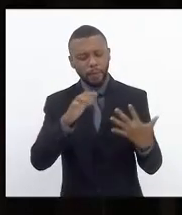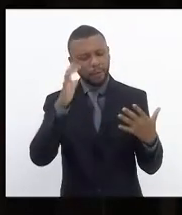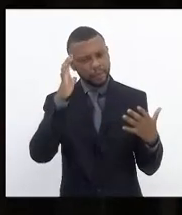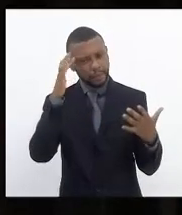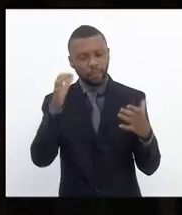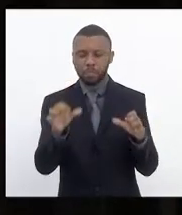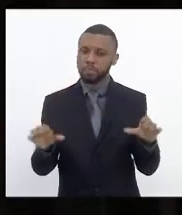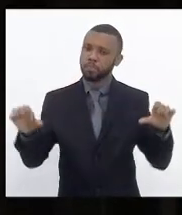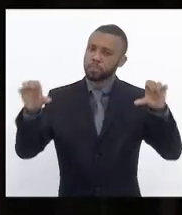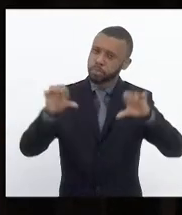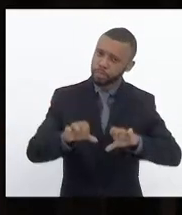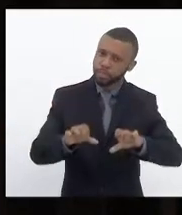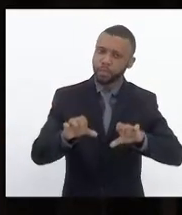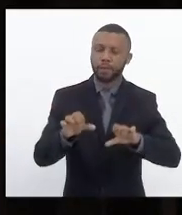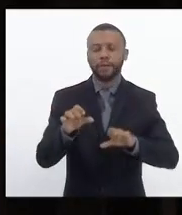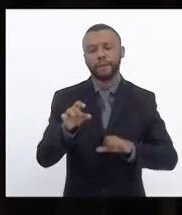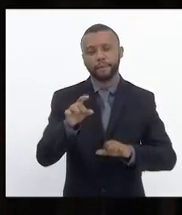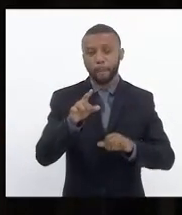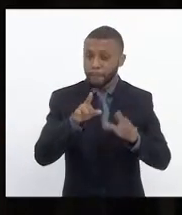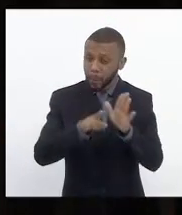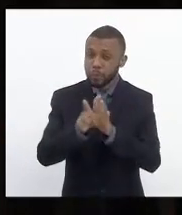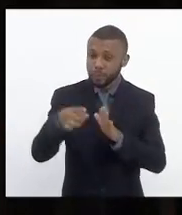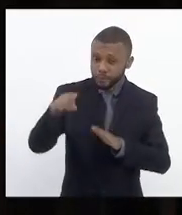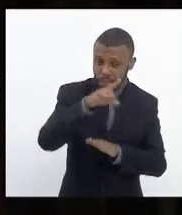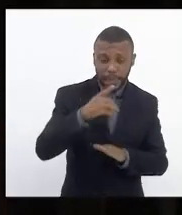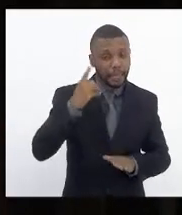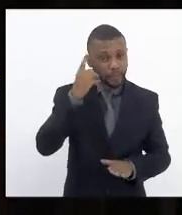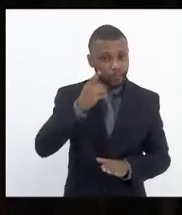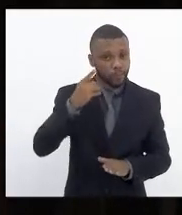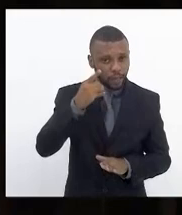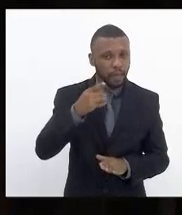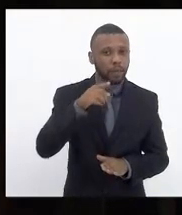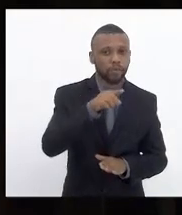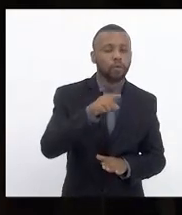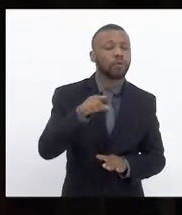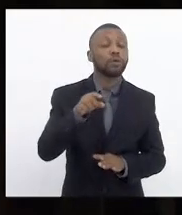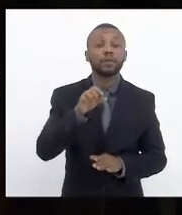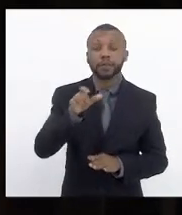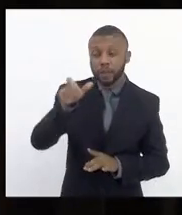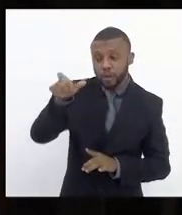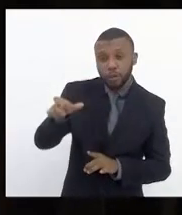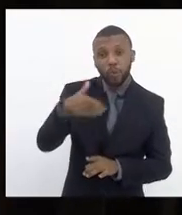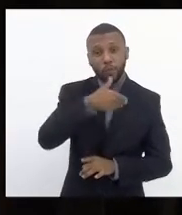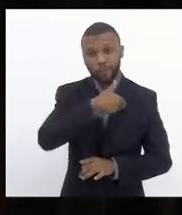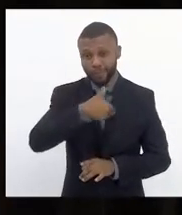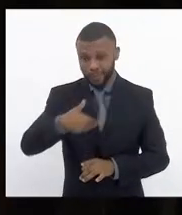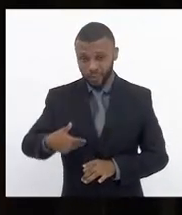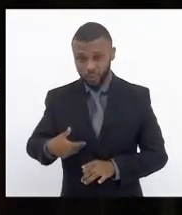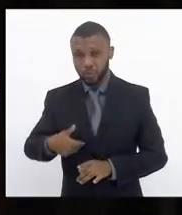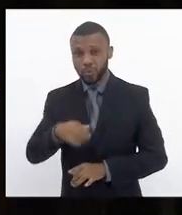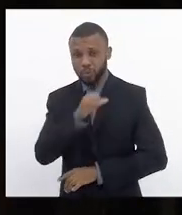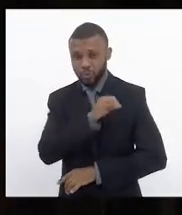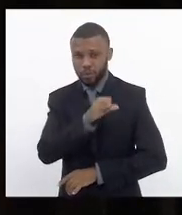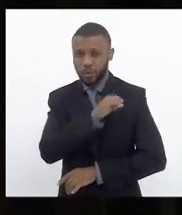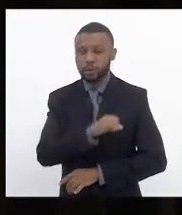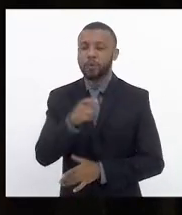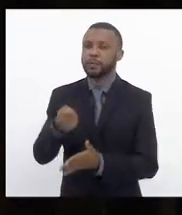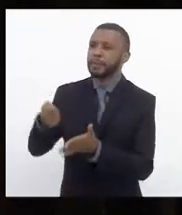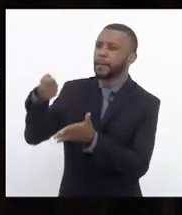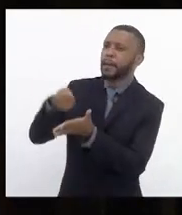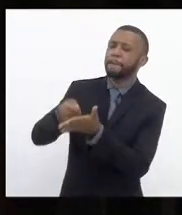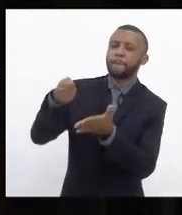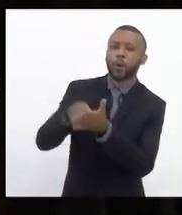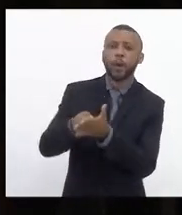senhores deputados e deputadas sentimos o governador do estado sim Tonha diante